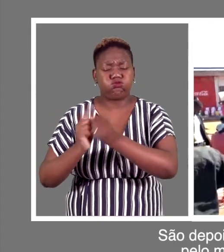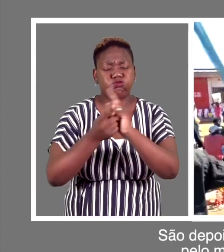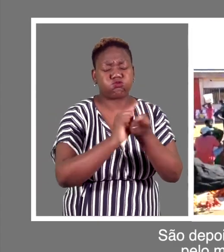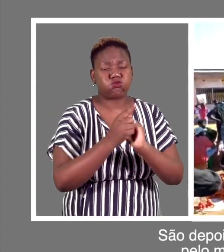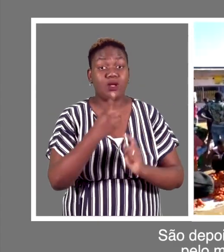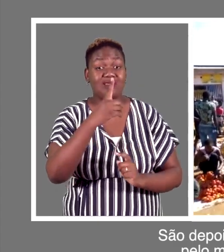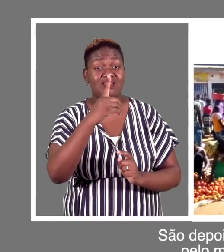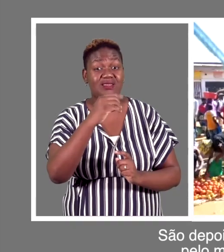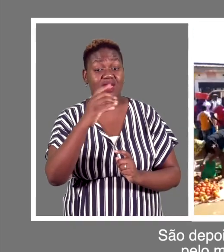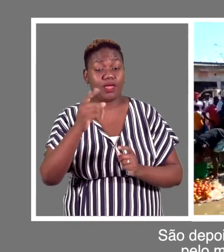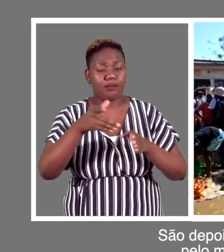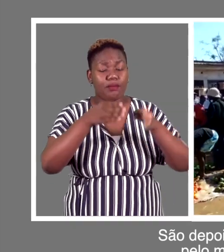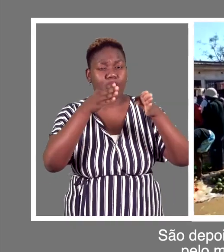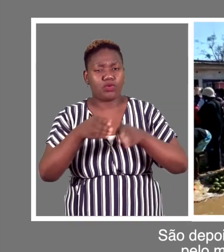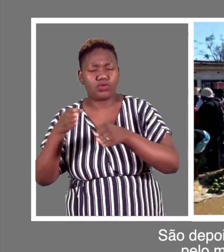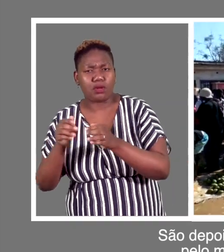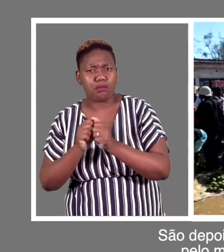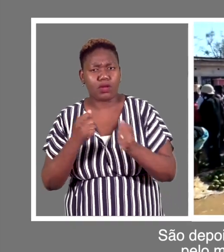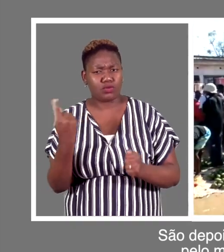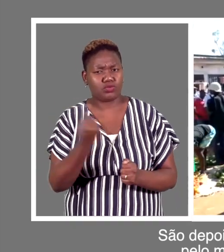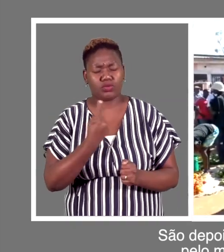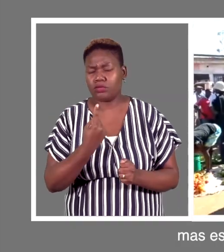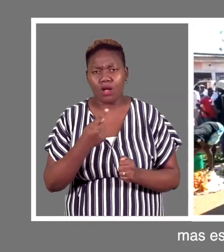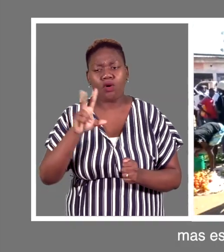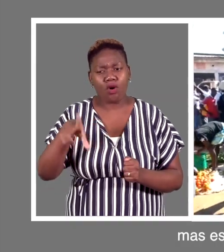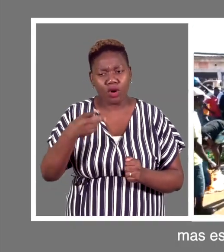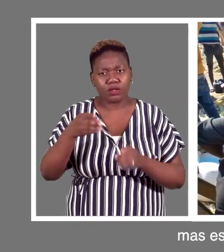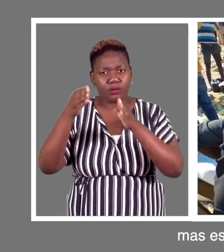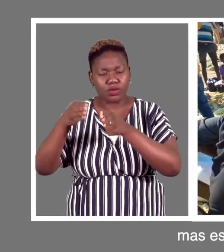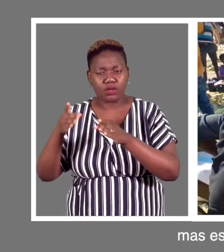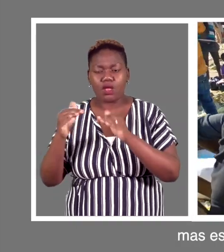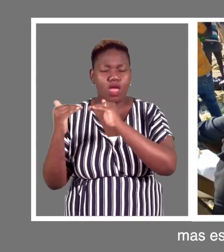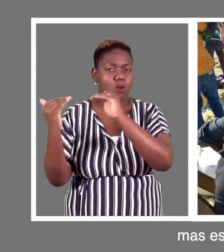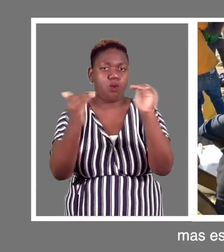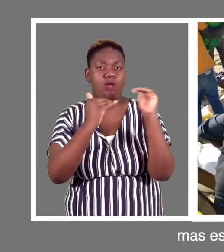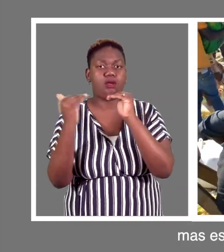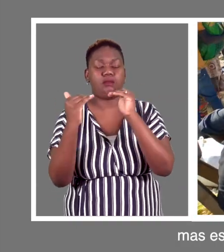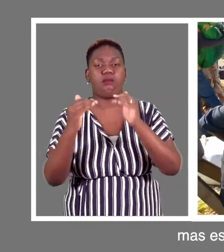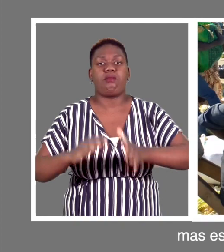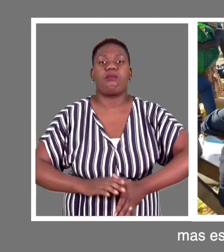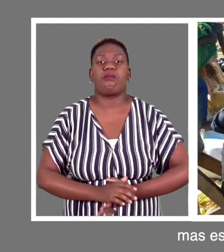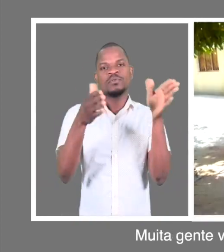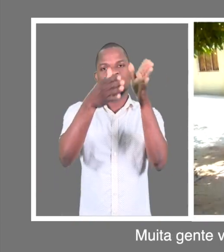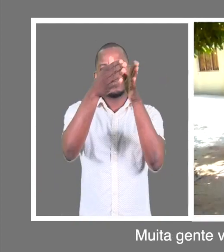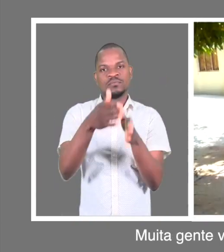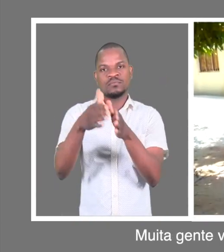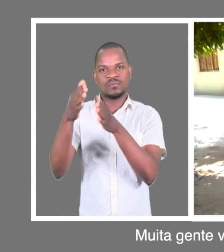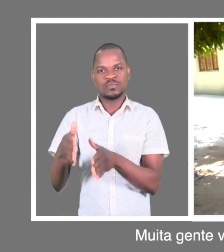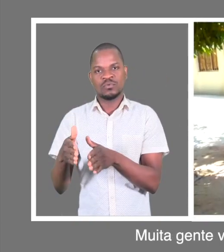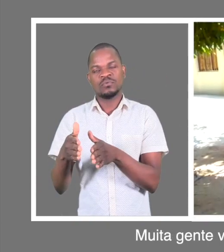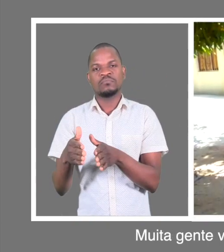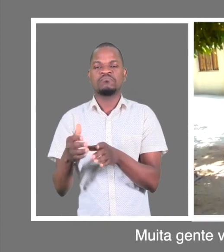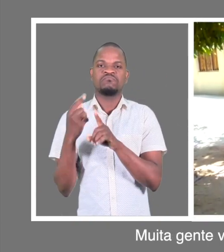quem convive com pelo menos 100 pessoas por dia, mas este não é um caso particular. Muita gente